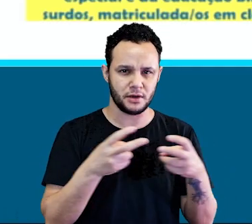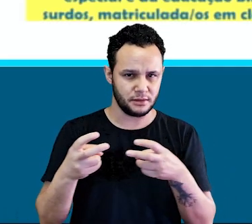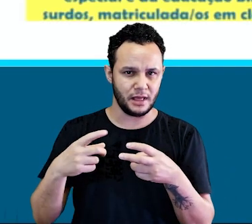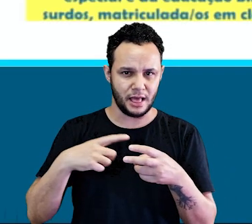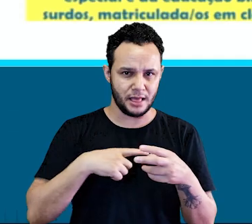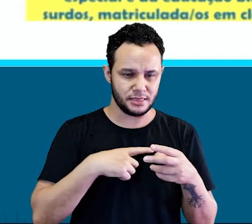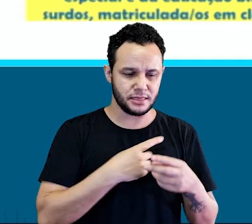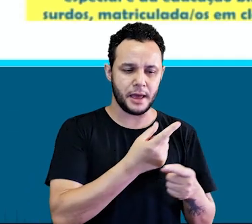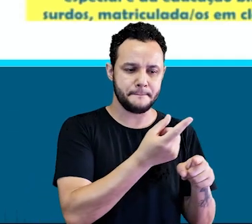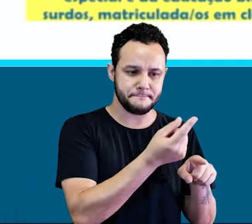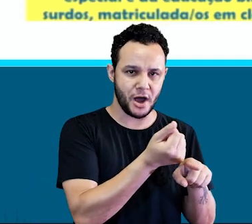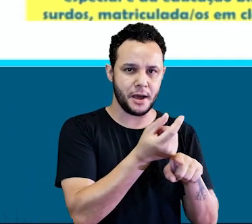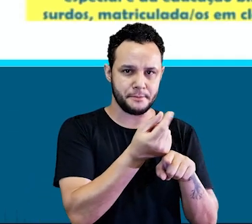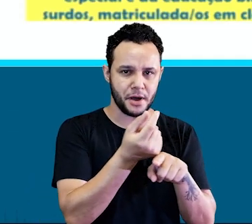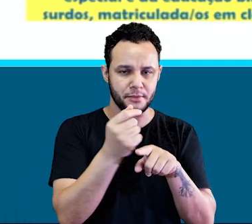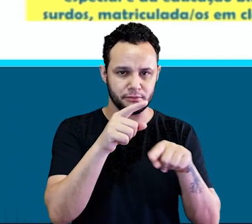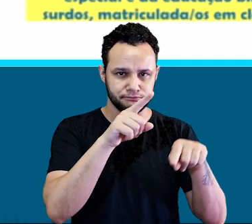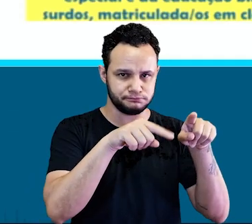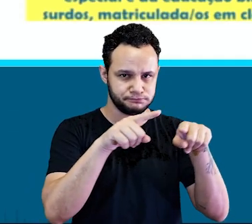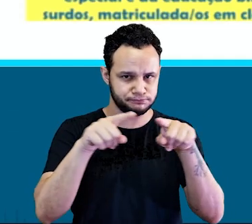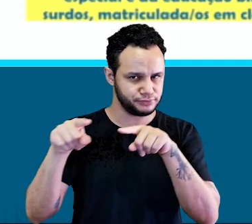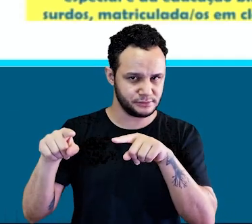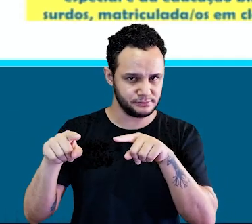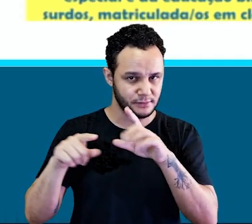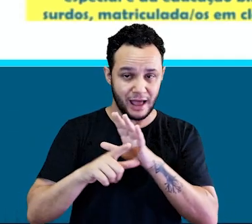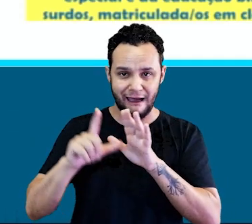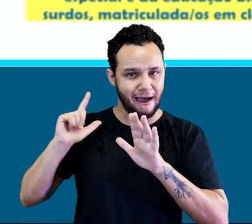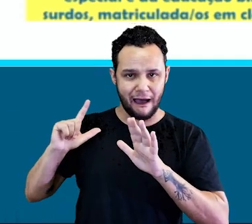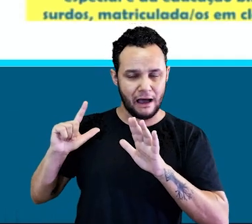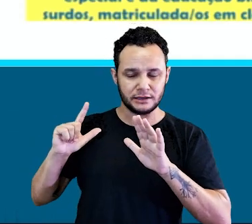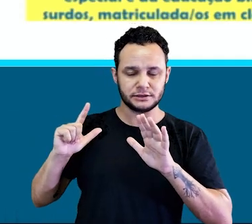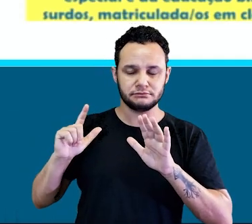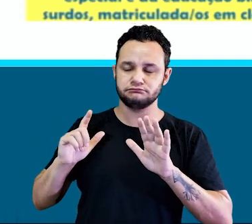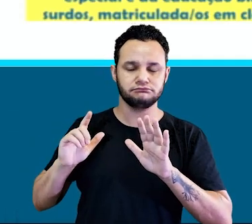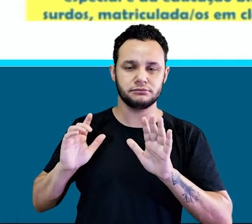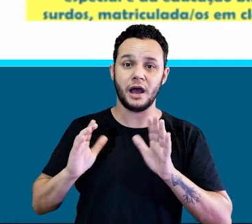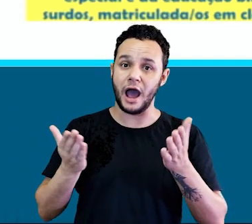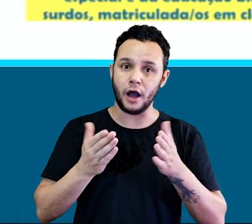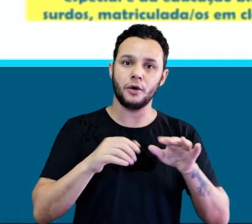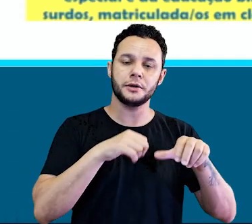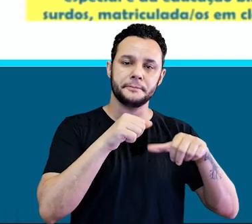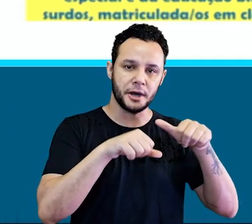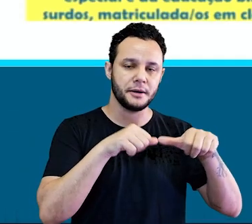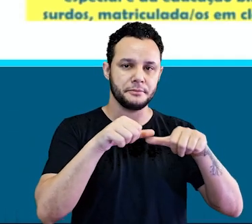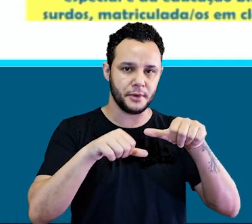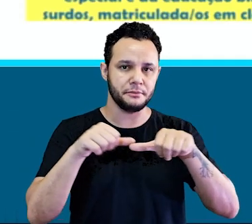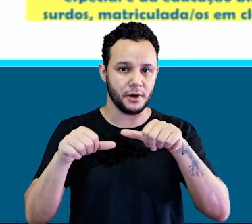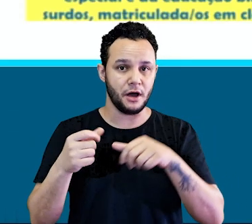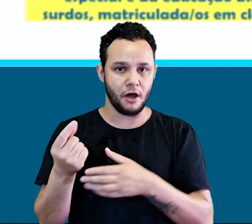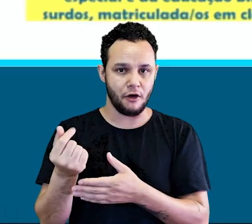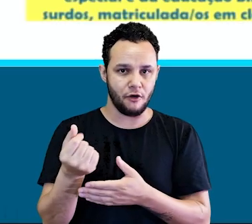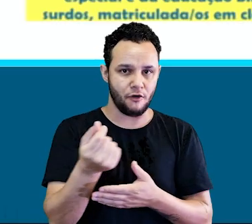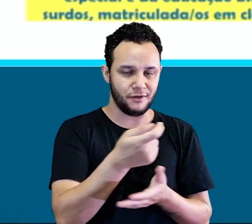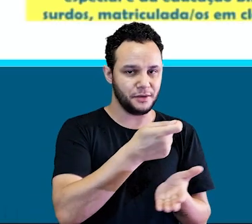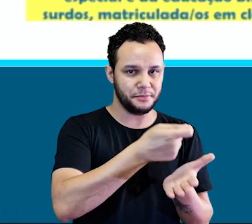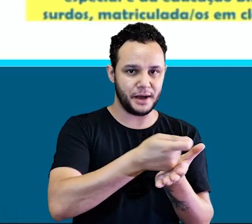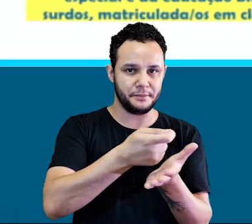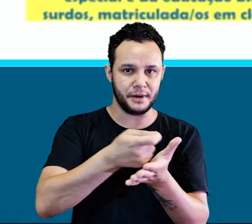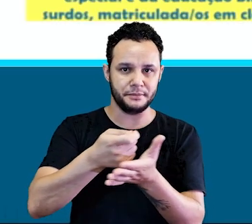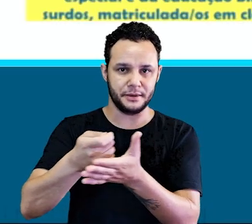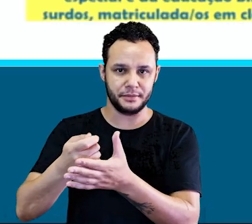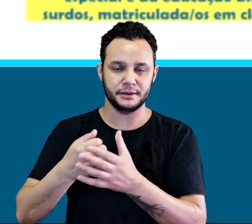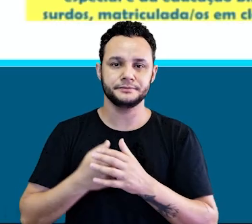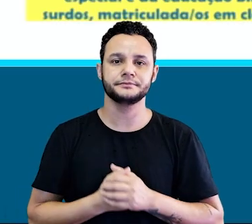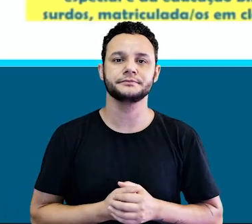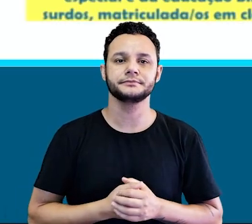Então, veja que a gente vai ter algumas diferenciações. Isso não era assim, mudou recentemente nessa variação de